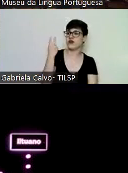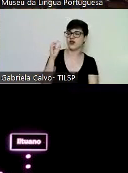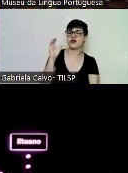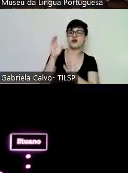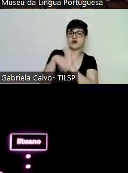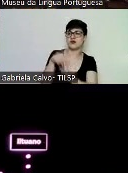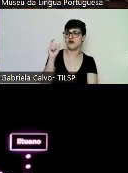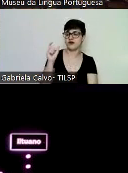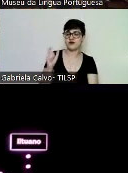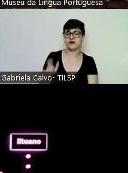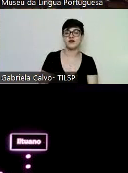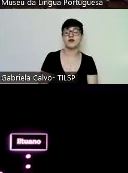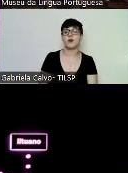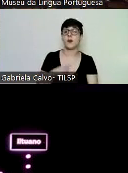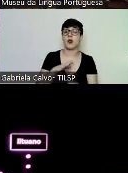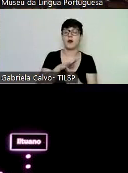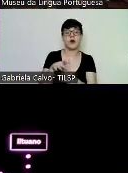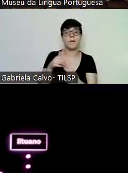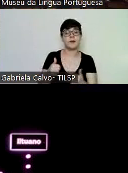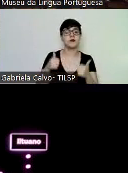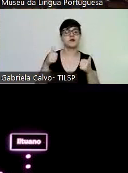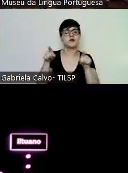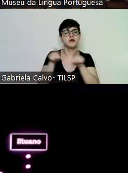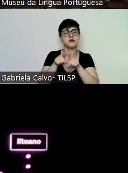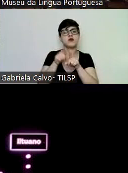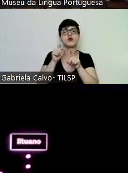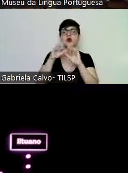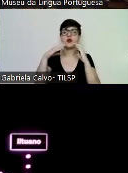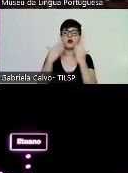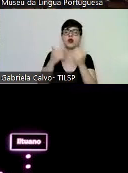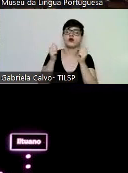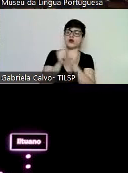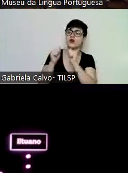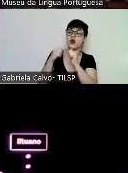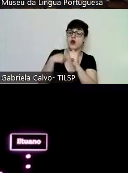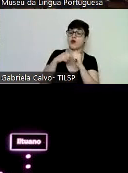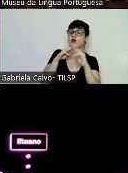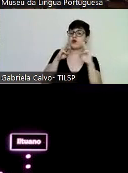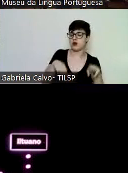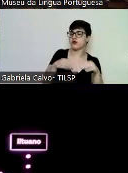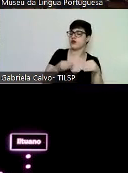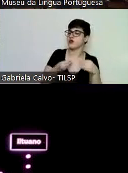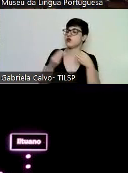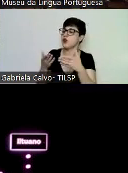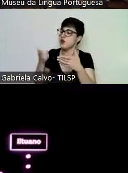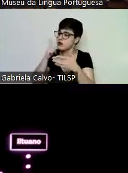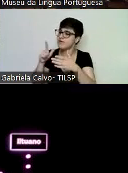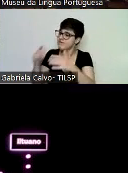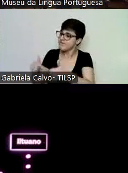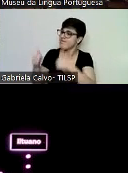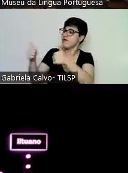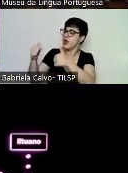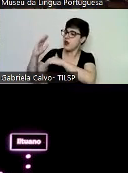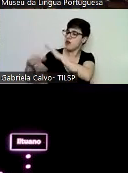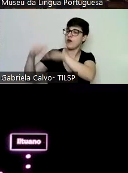tem um impacto positivo e duradouro nas comunidades é muito fácil você fazer um projeto e sair né